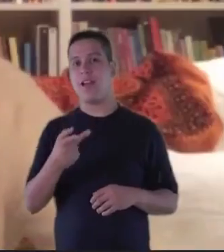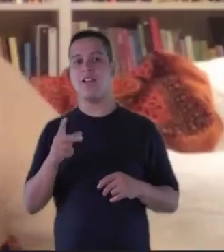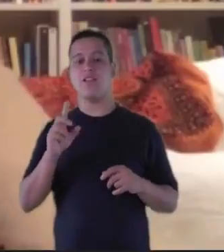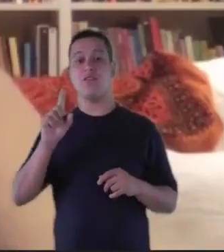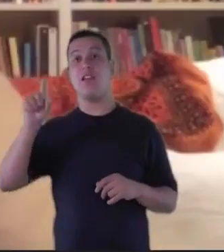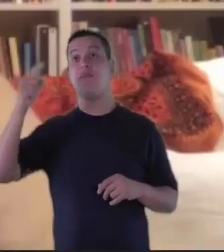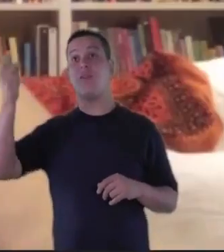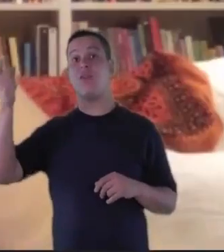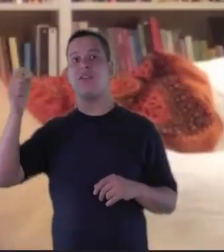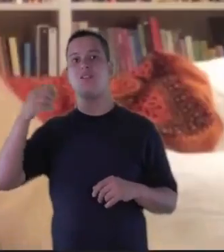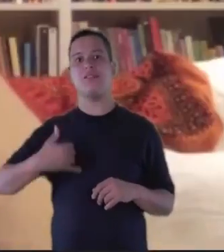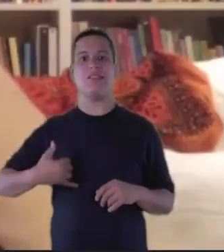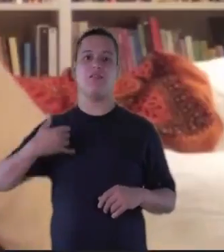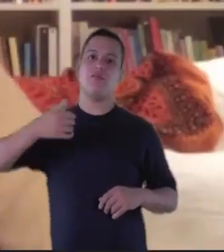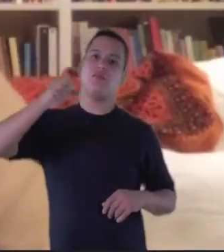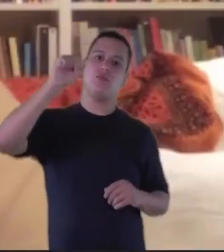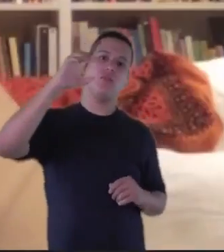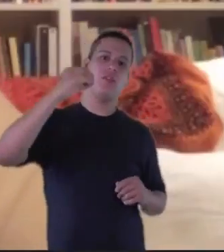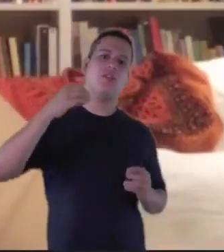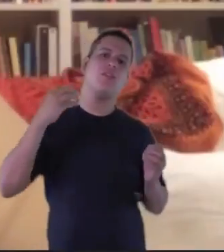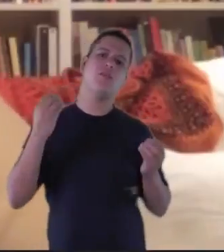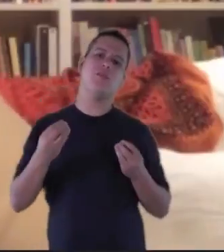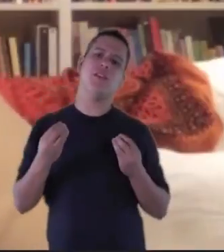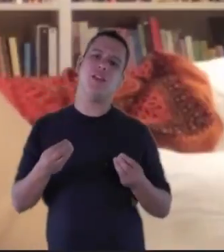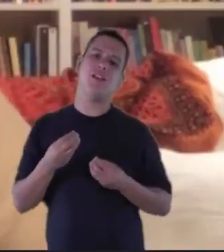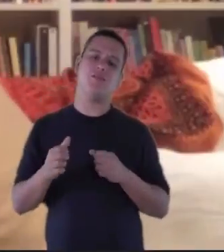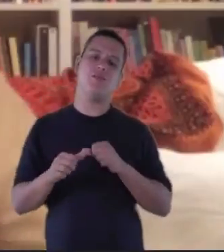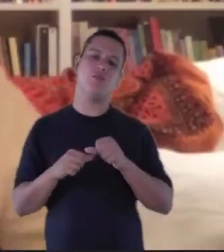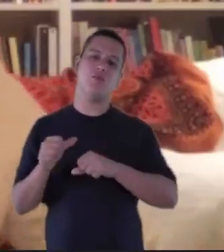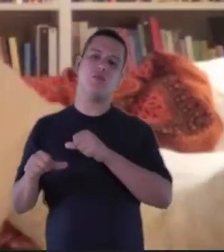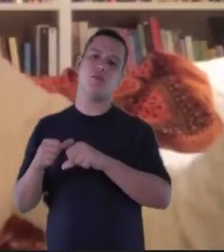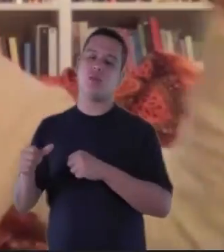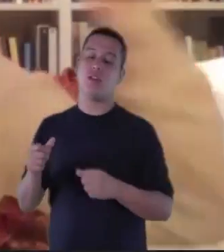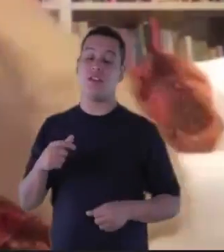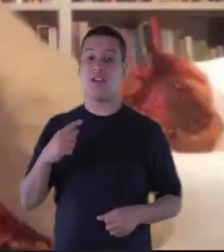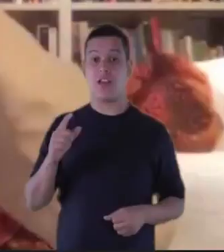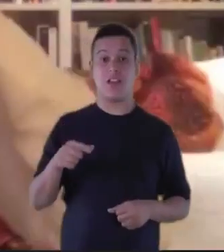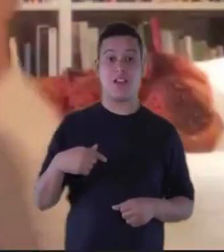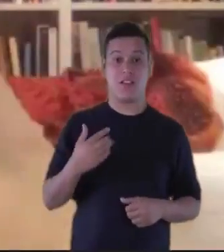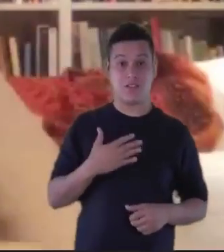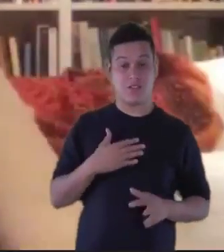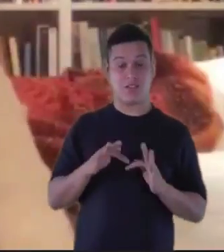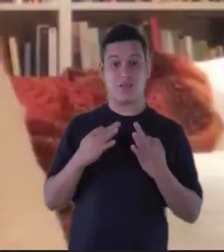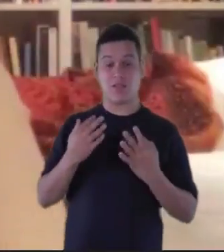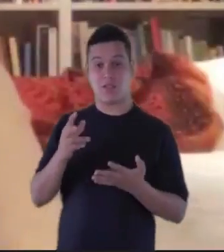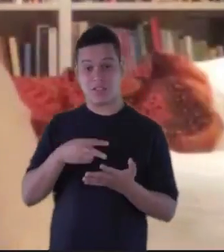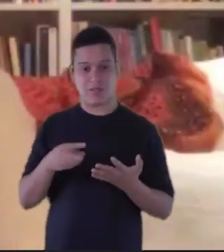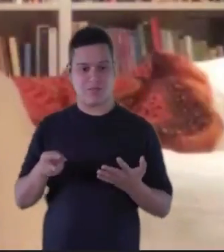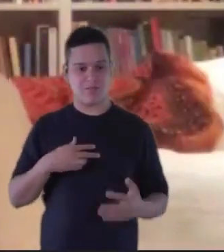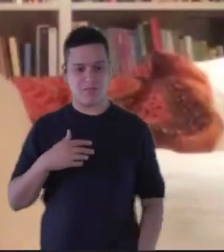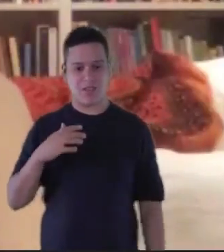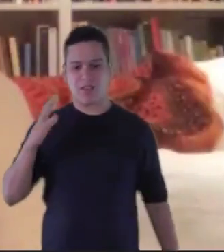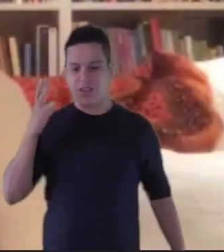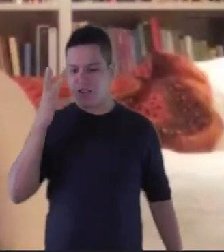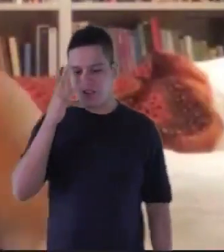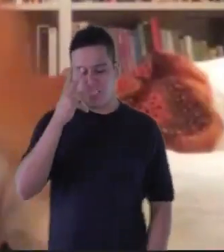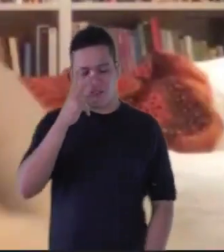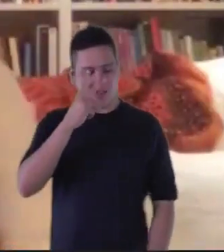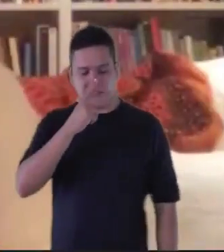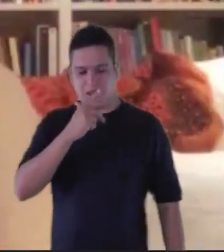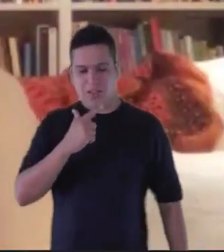anos, como é que ela tinha ficado. Olha, quando a gente leu isso, a gente falou, cara, que coisa linda, o Drummond escrevendo da tia